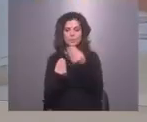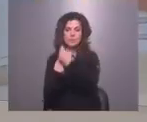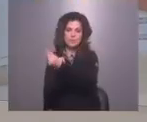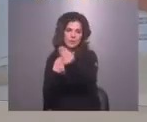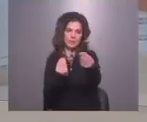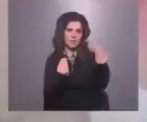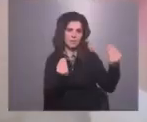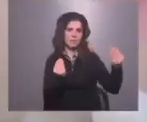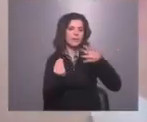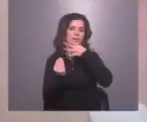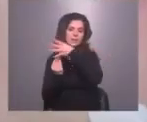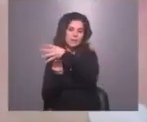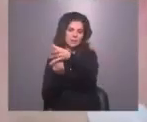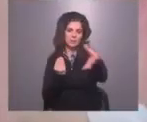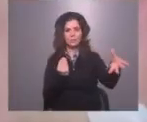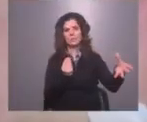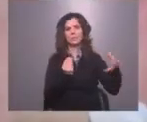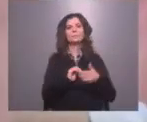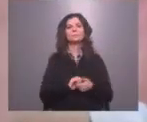discípulos, dizendo: